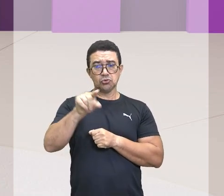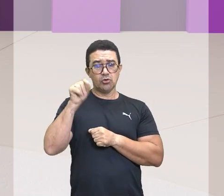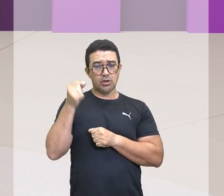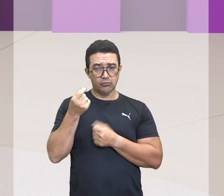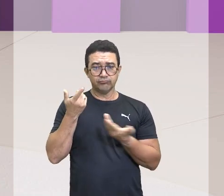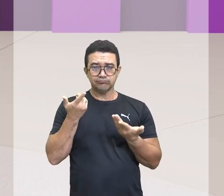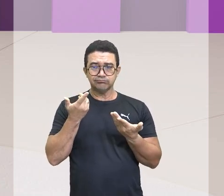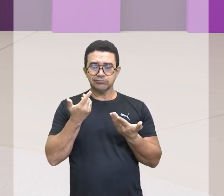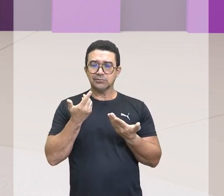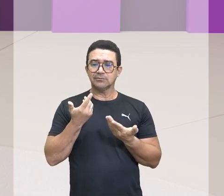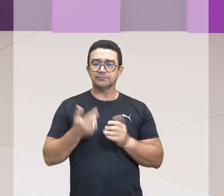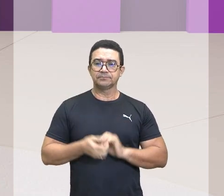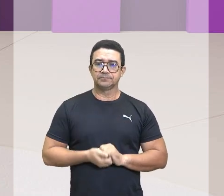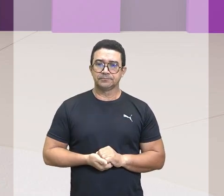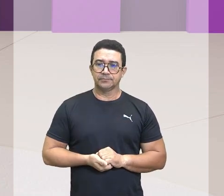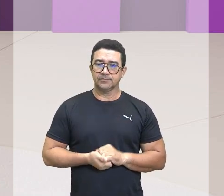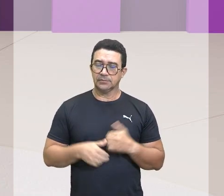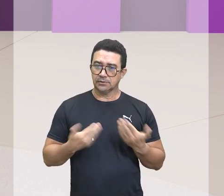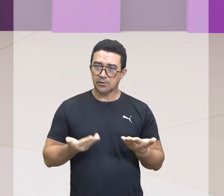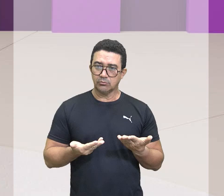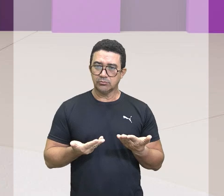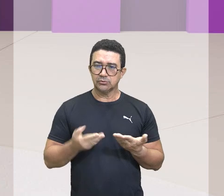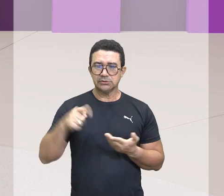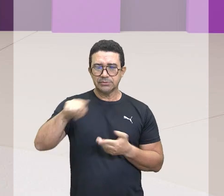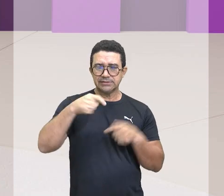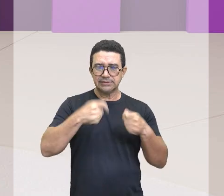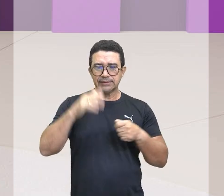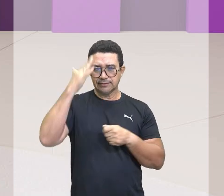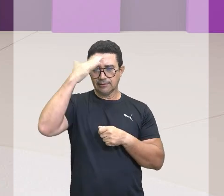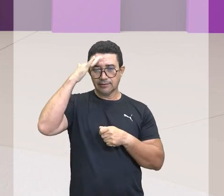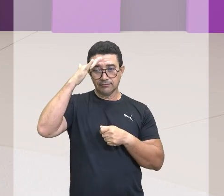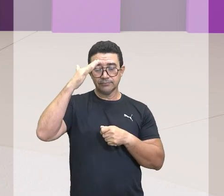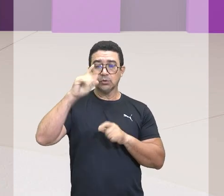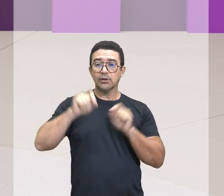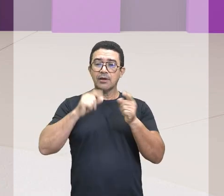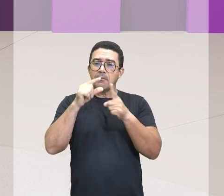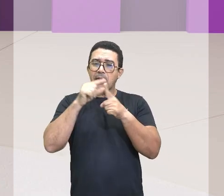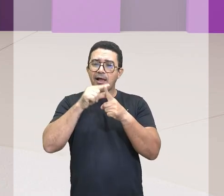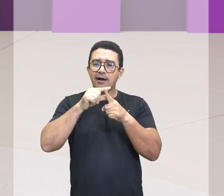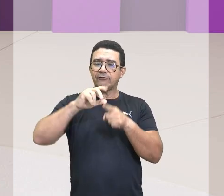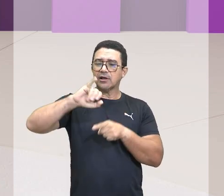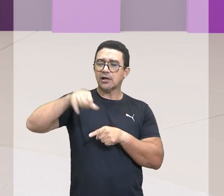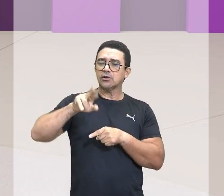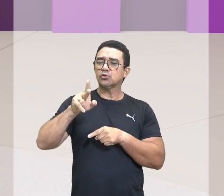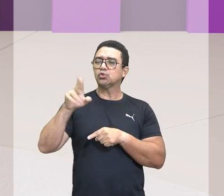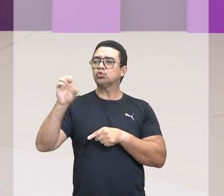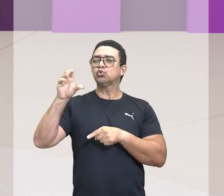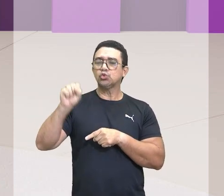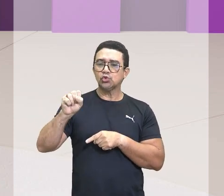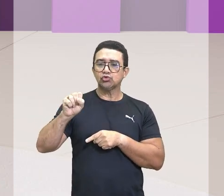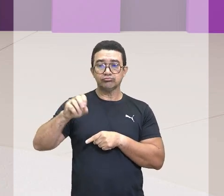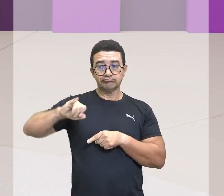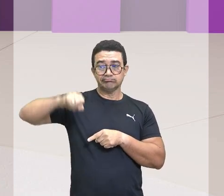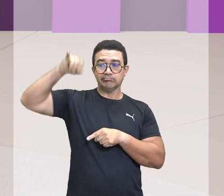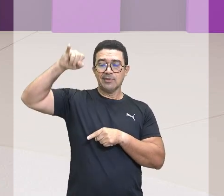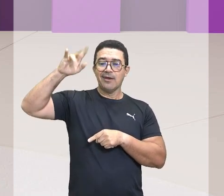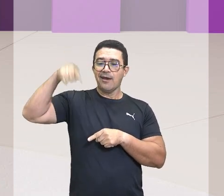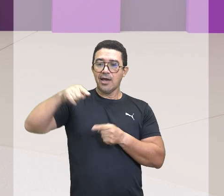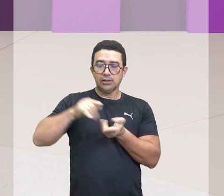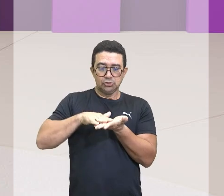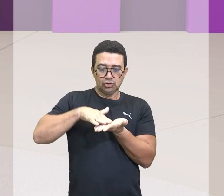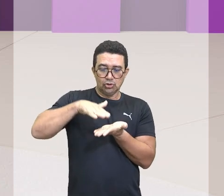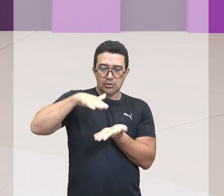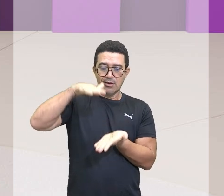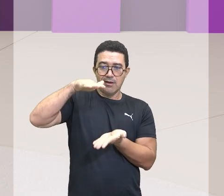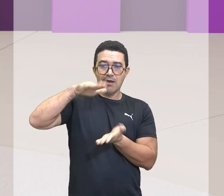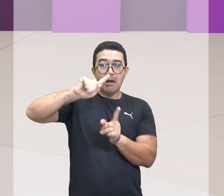essa operação financeira. Então, para ficar aí gravado na sua memória, a palavra juros significa uma quantia de dinheiro a